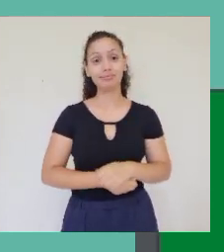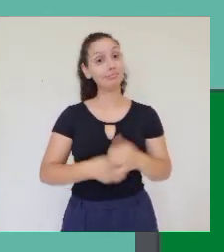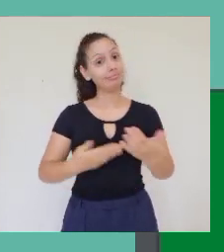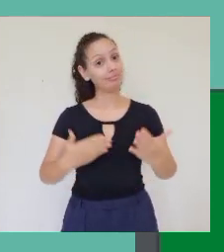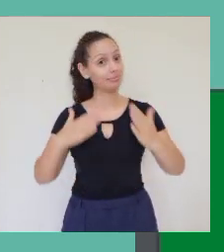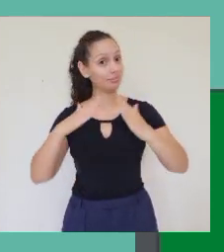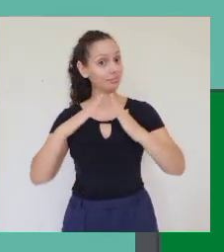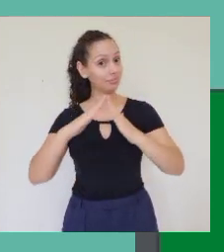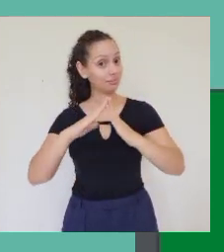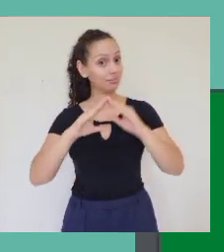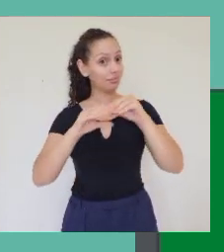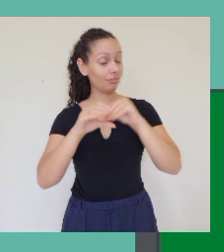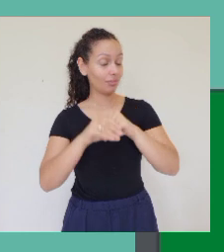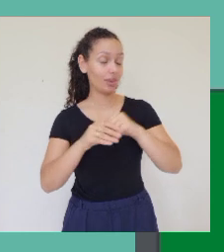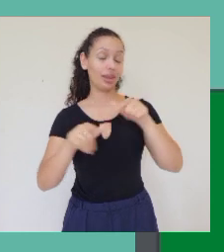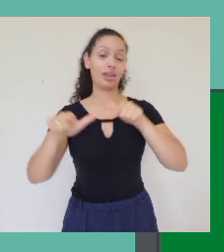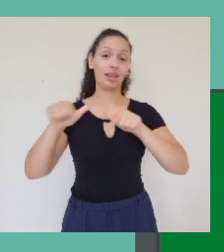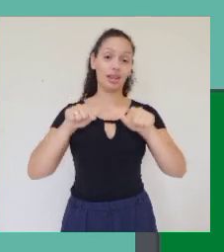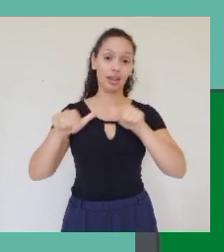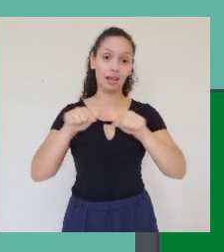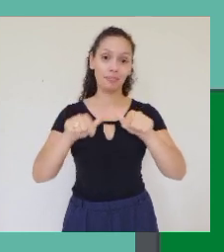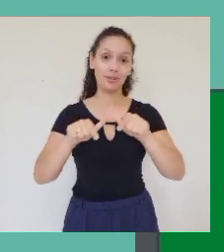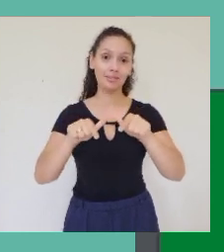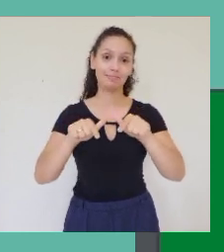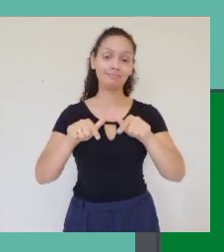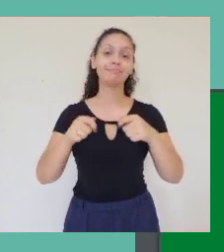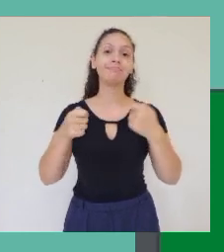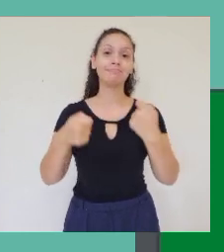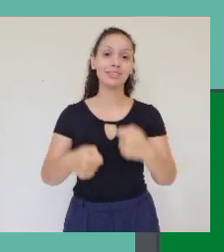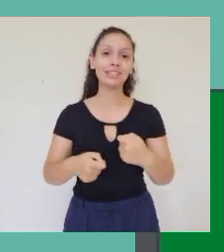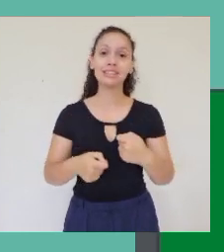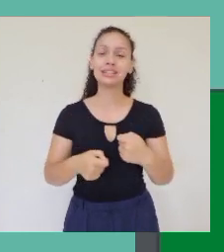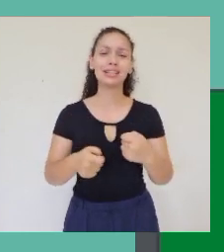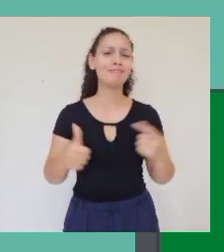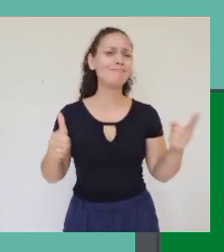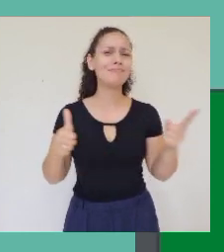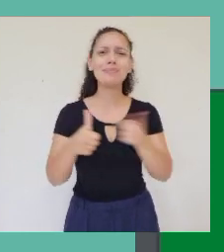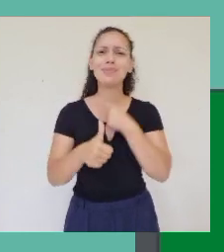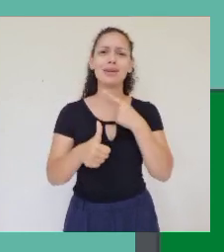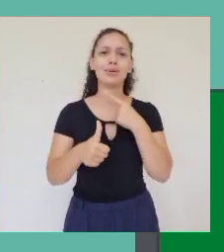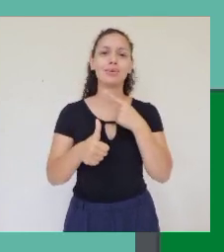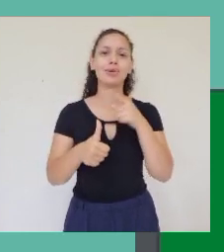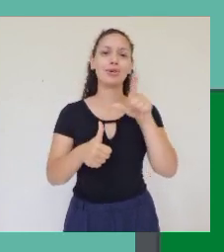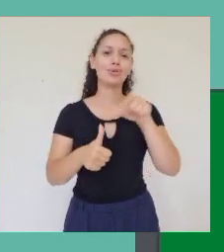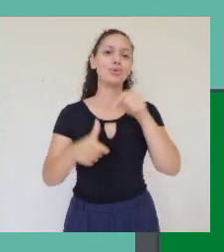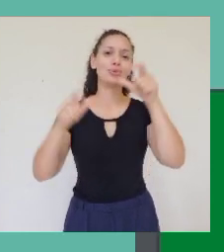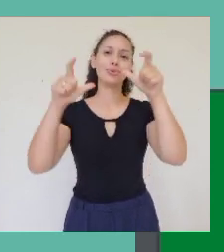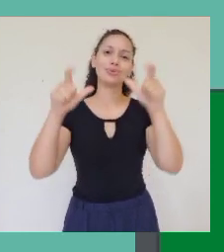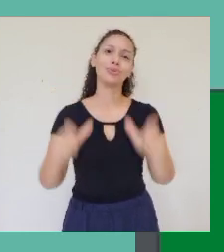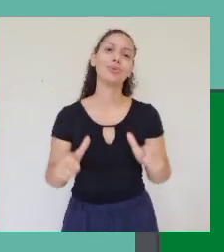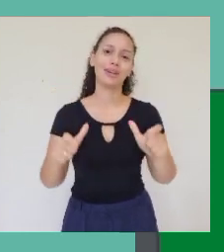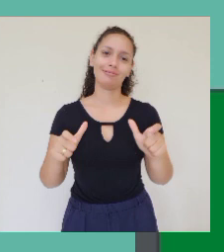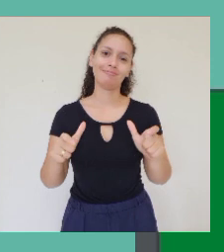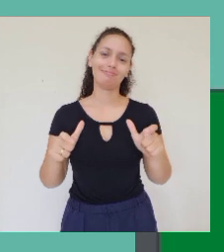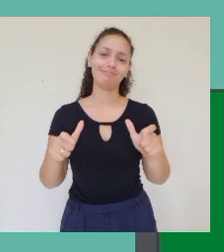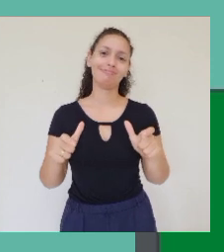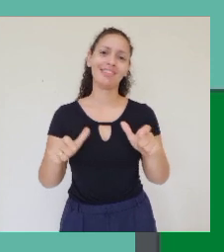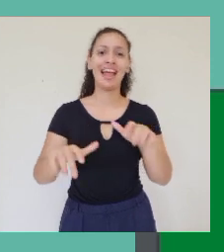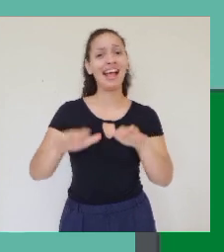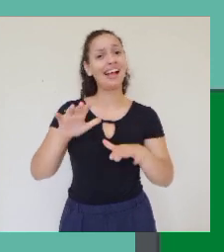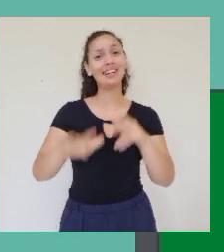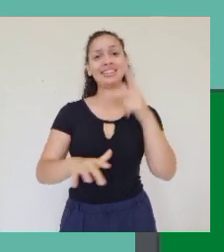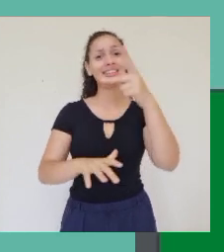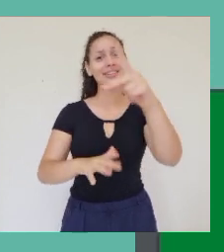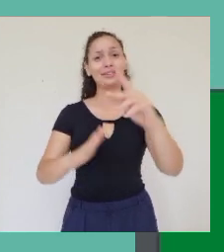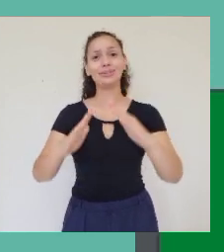elas começam desde a escolha de um bom local, tá? E se às vezes na sua república não tem tantas condições de estudo, na sua casa você